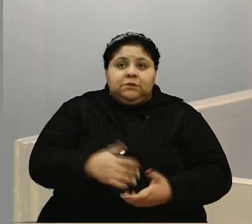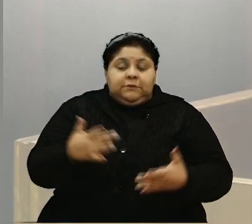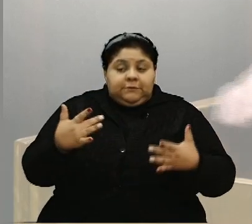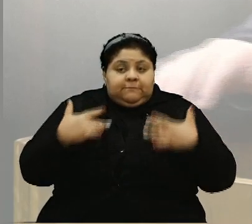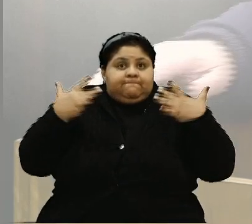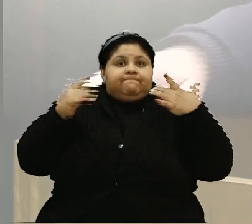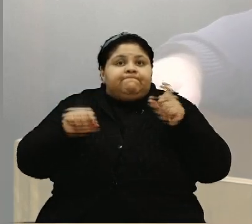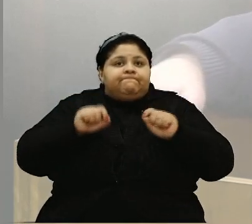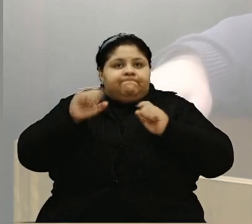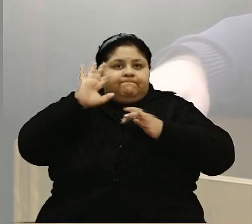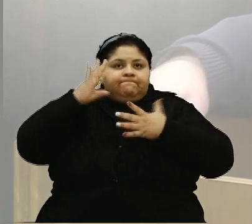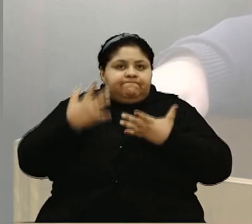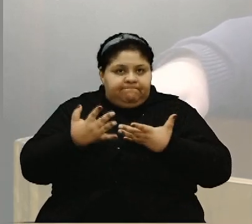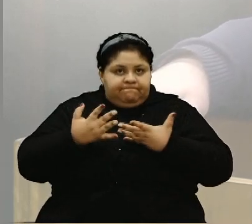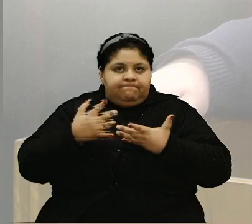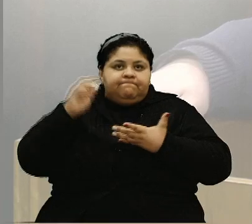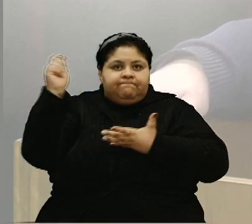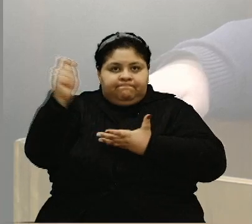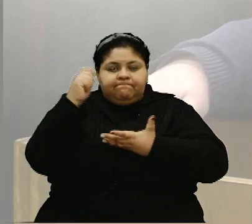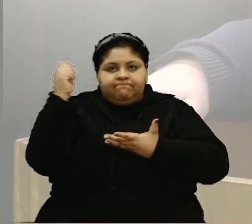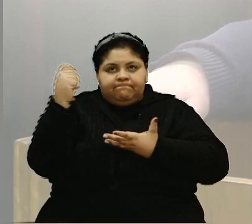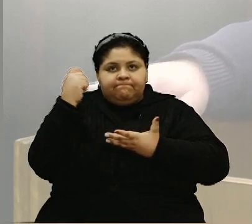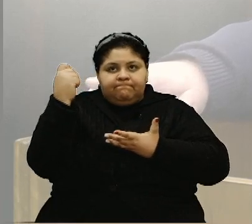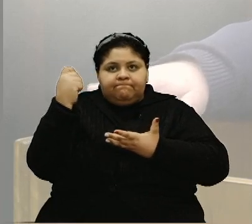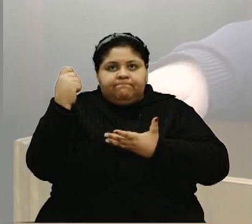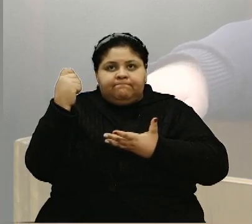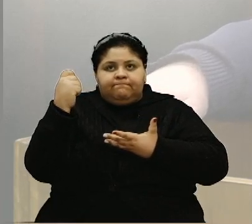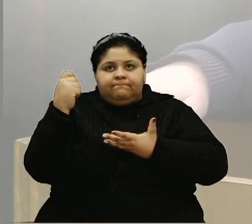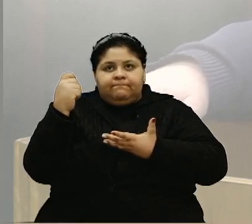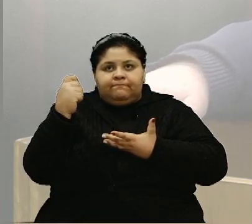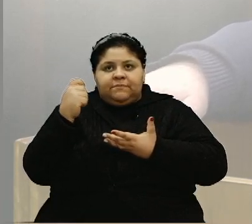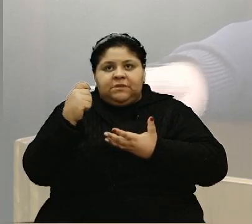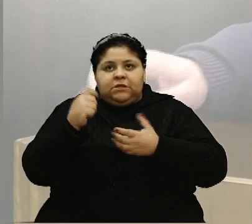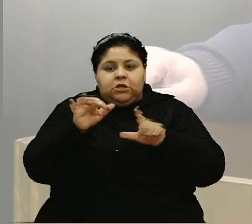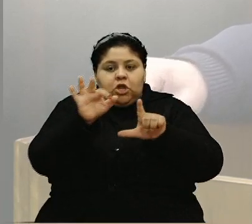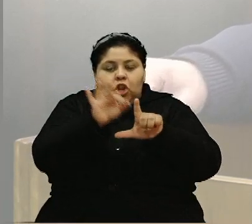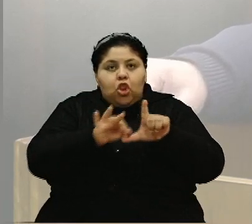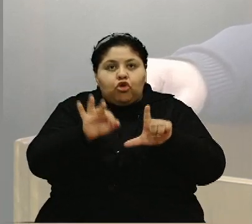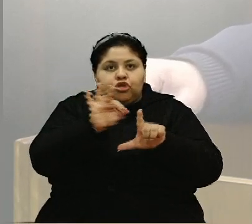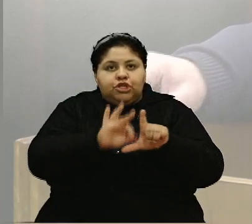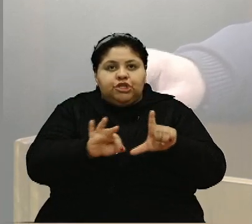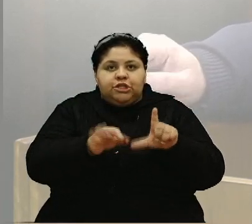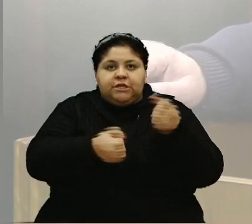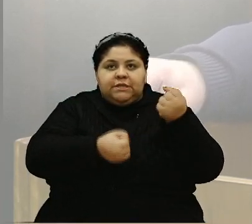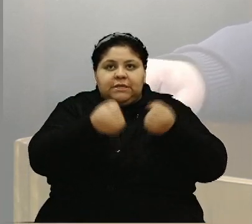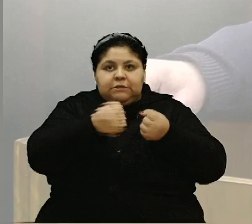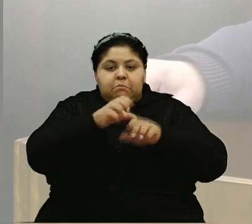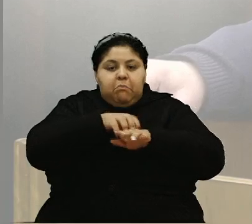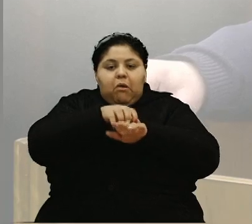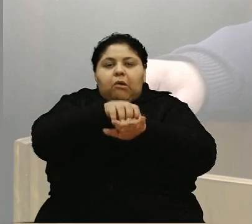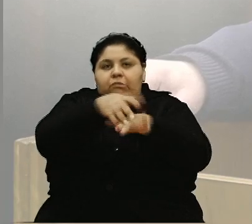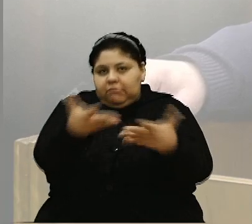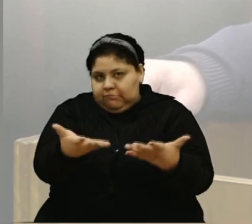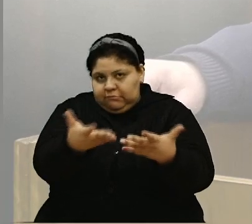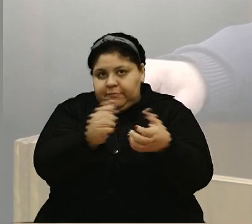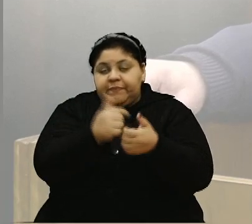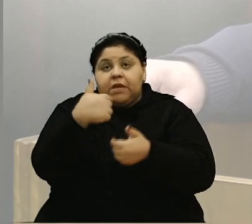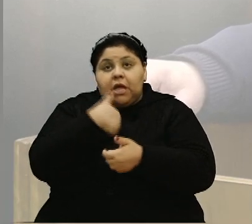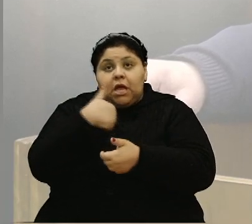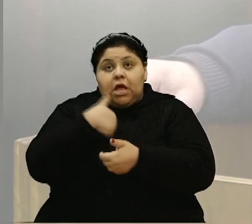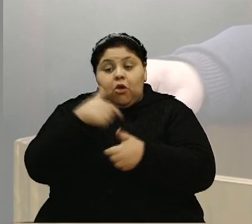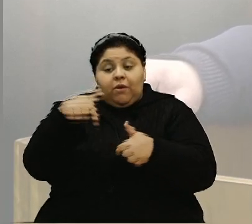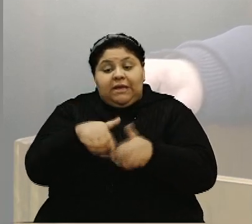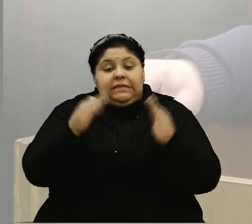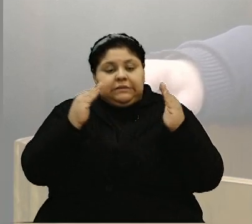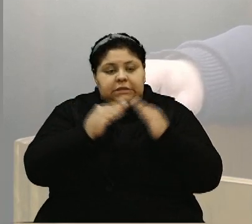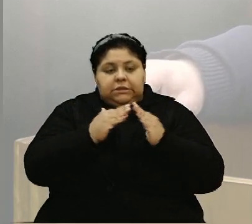está acontecendo no Rio Grande do Sul na questão de logística e transporte. Então, enquanto eu estiver aqui nessa